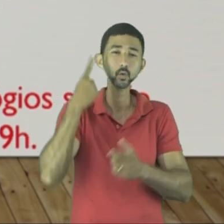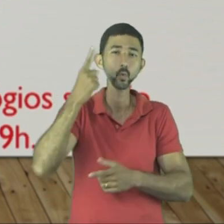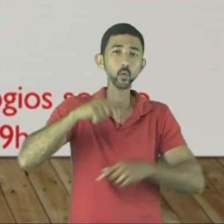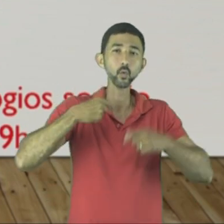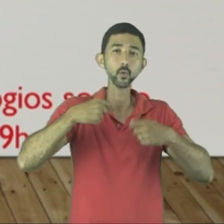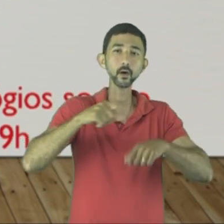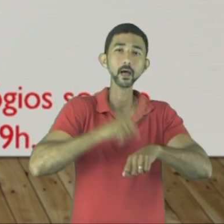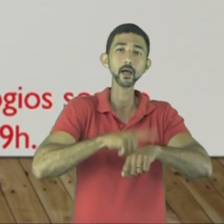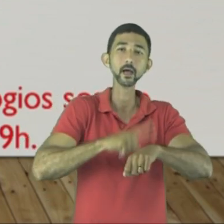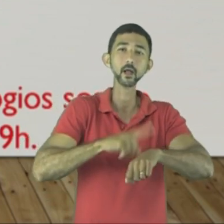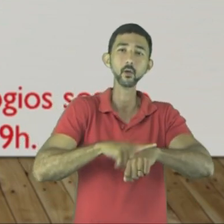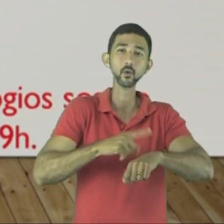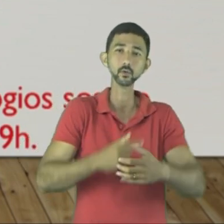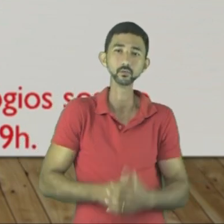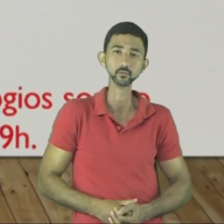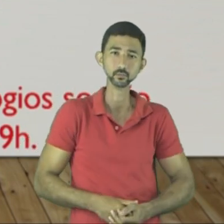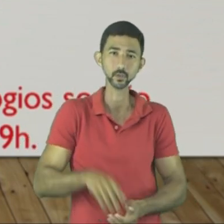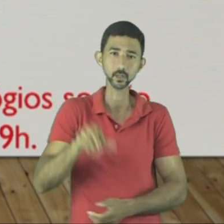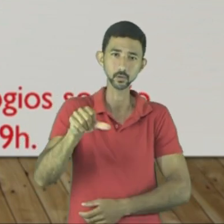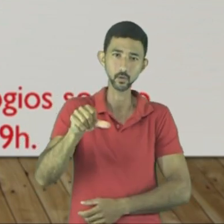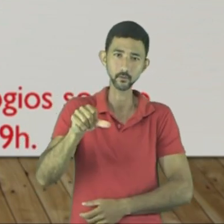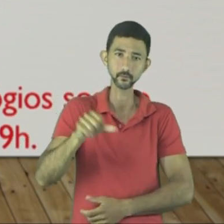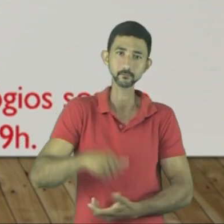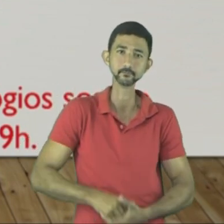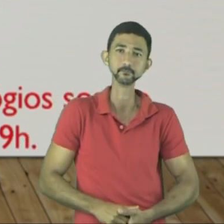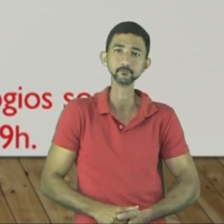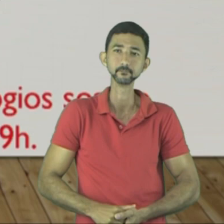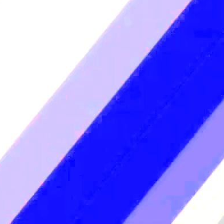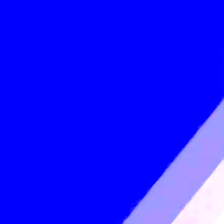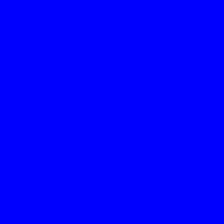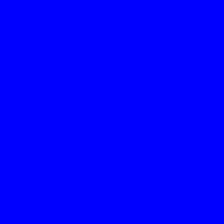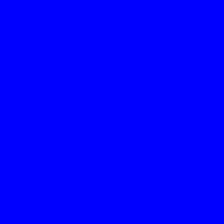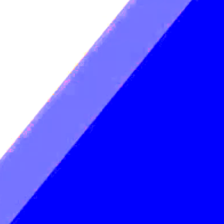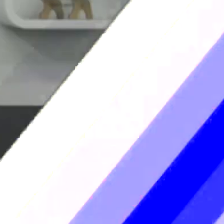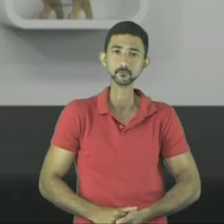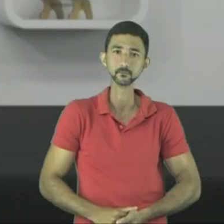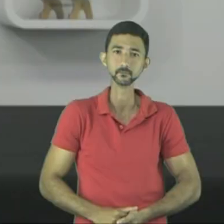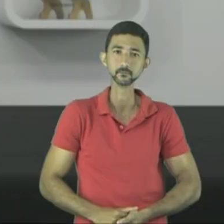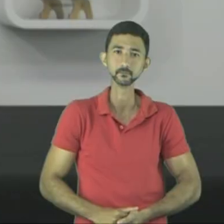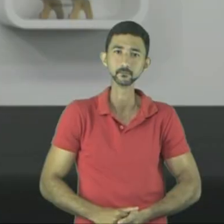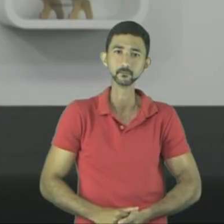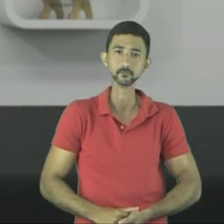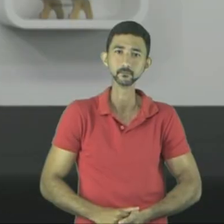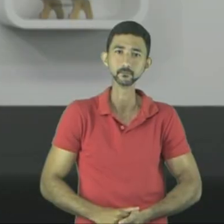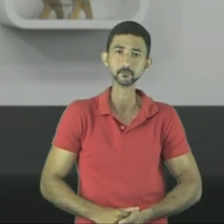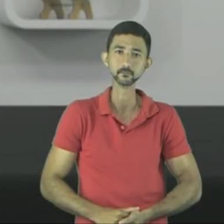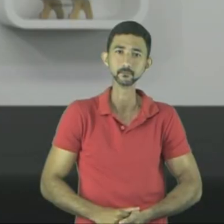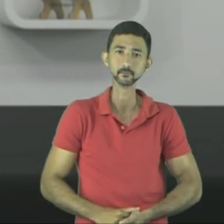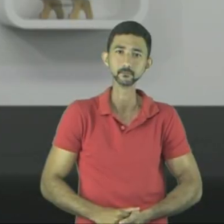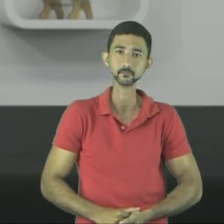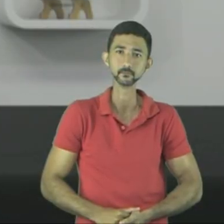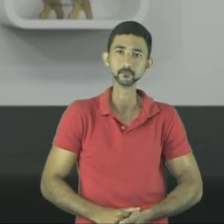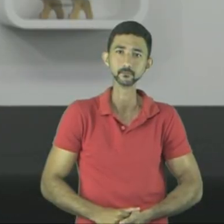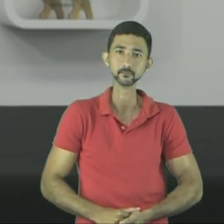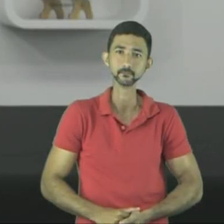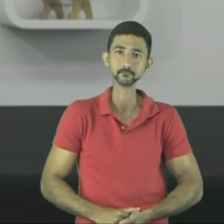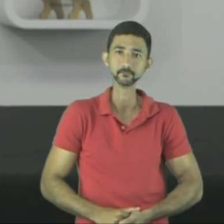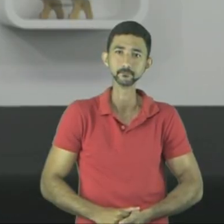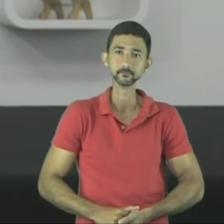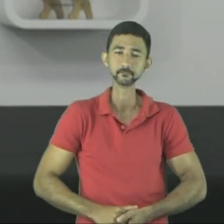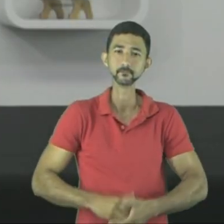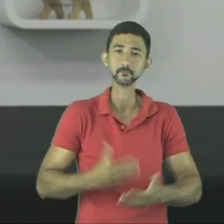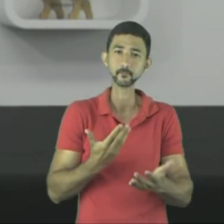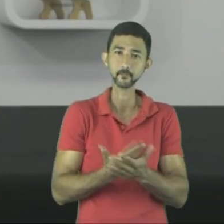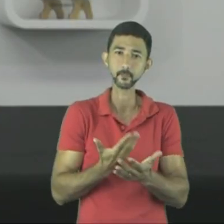juntos novamente às 9 horas, 2 horas depois. Vem comigo. Então essa, gente, foi a nossa